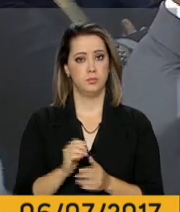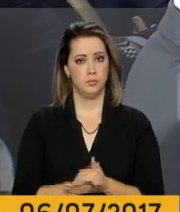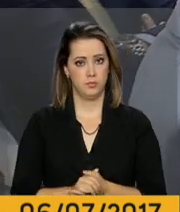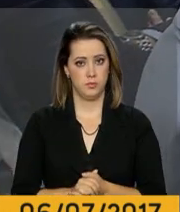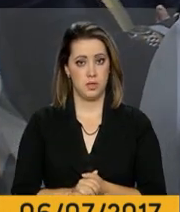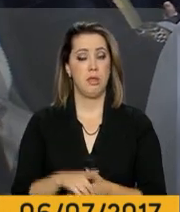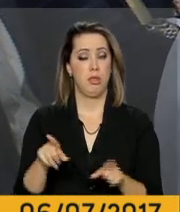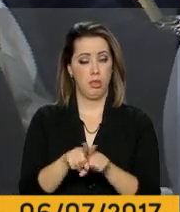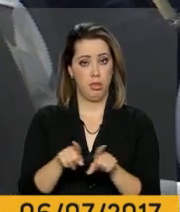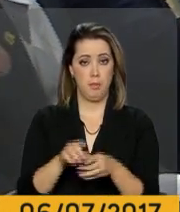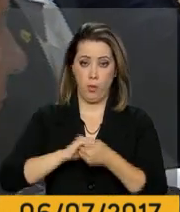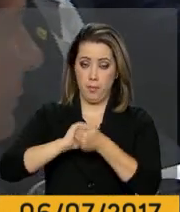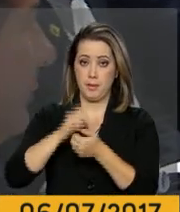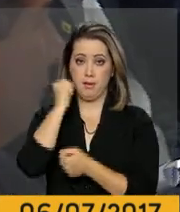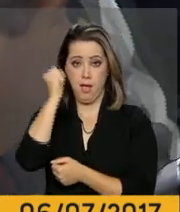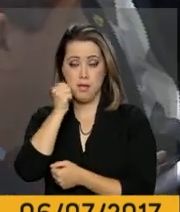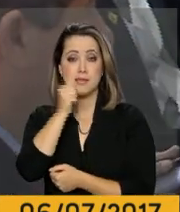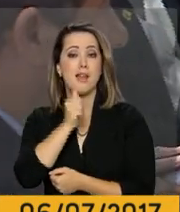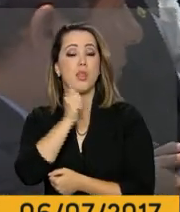maria do carmo